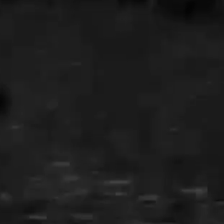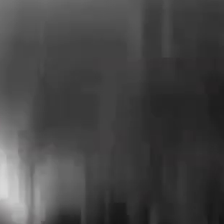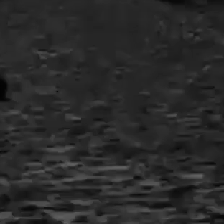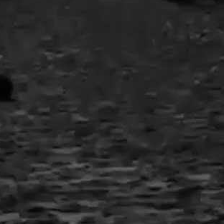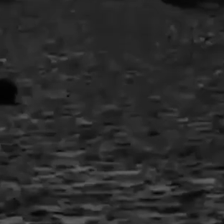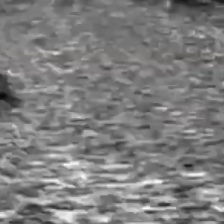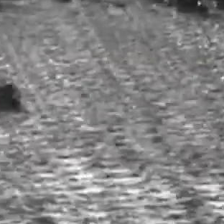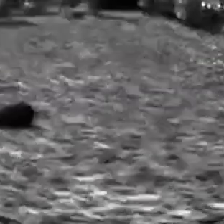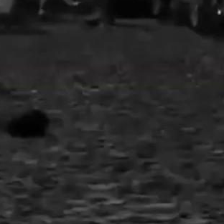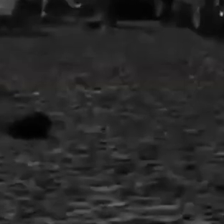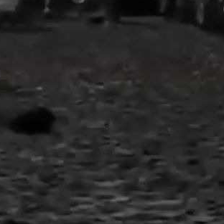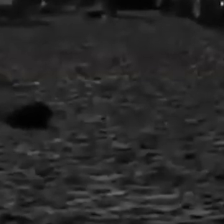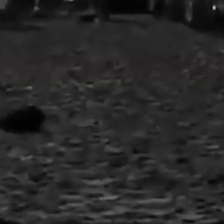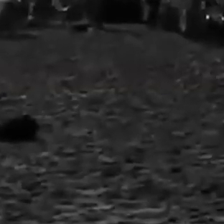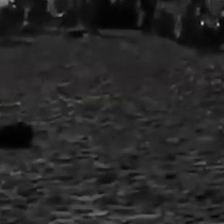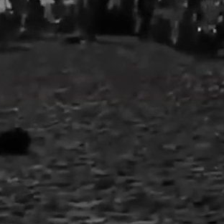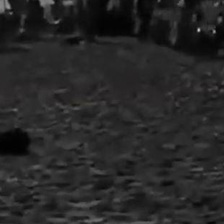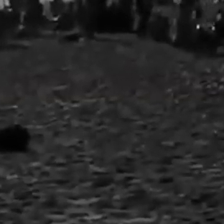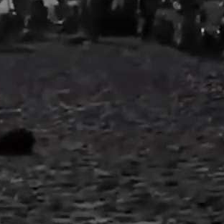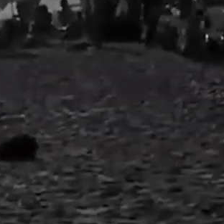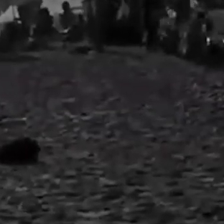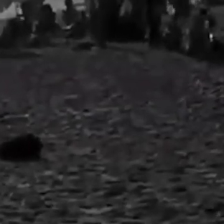E aí